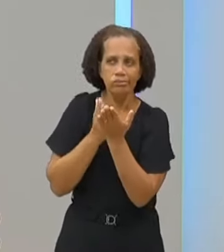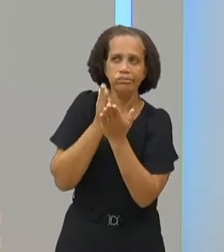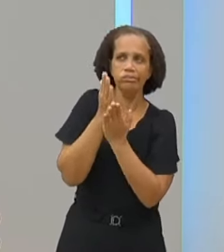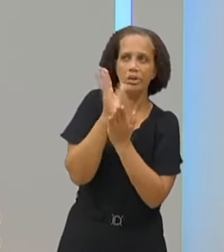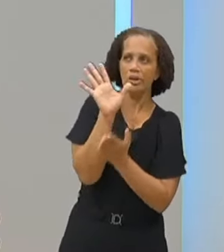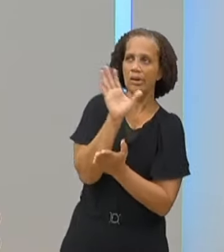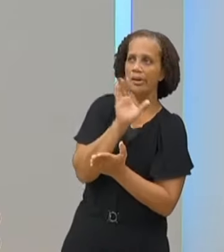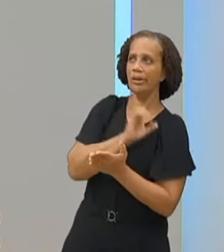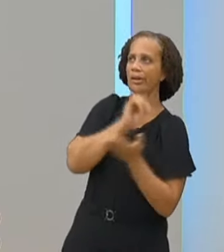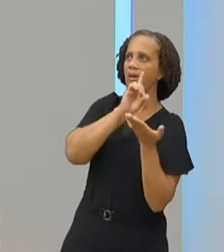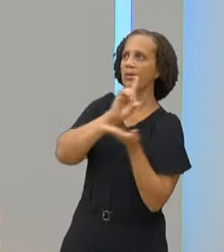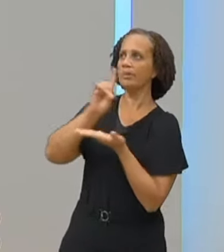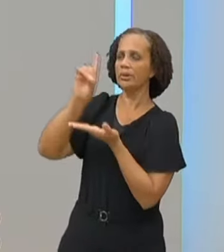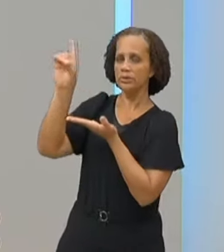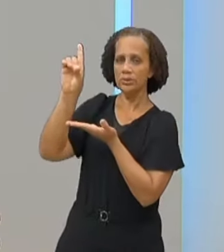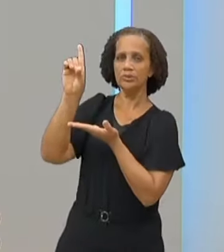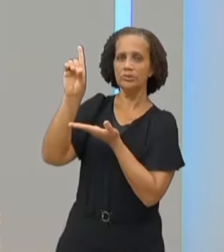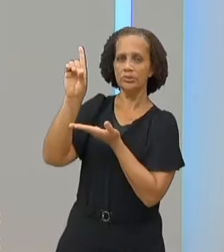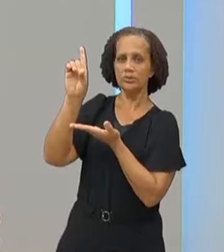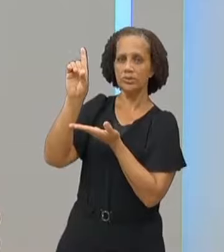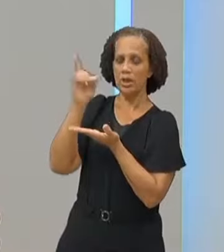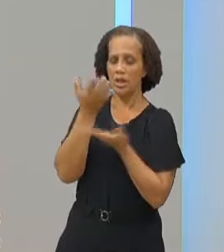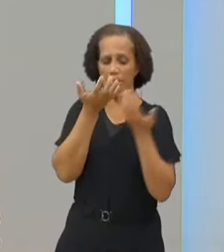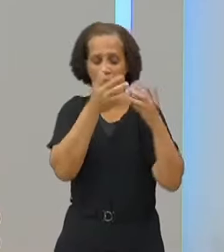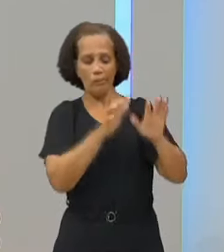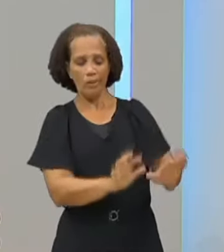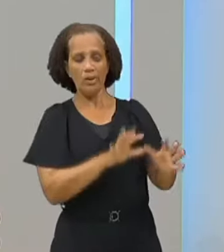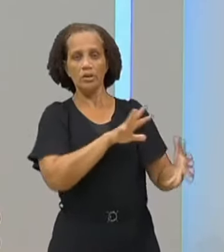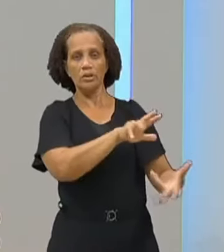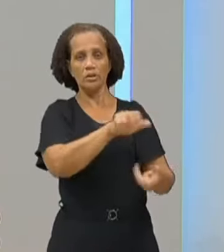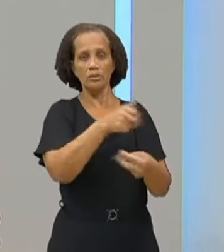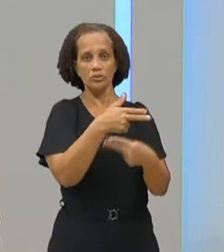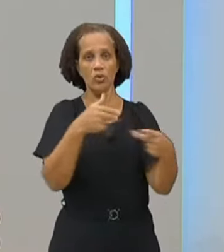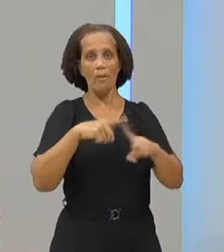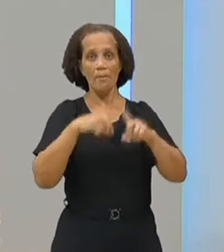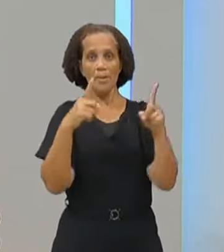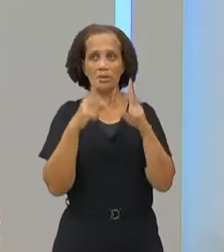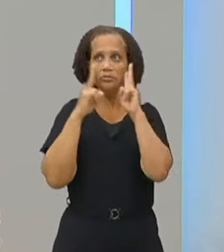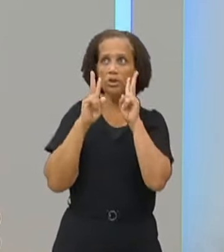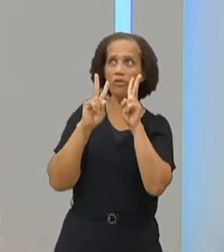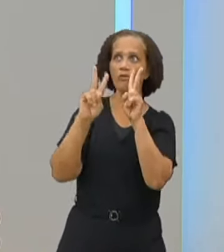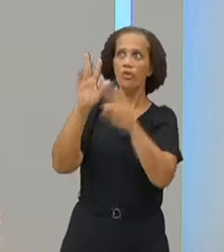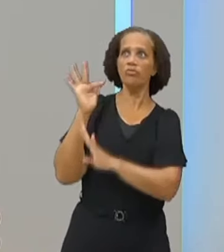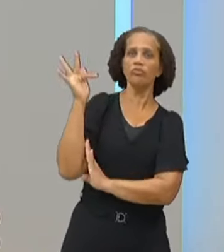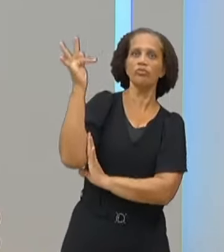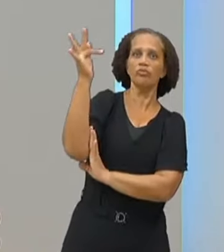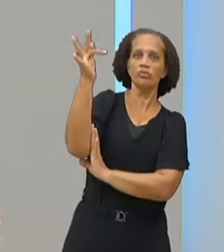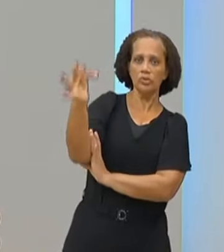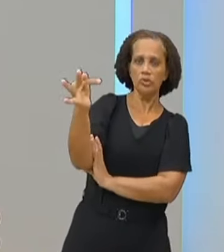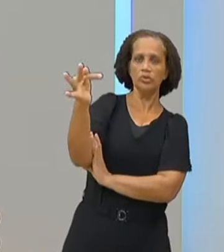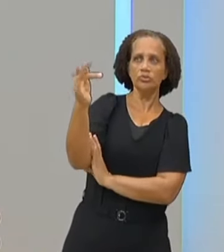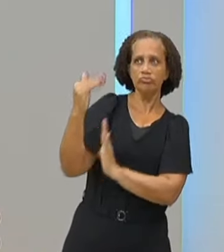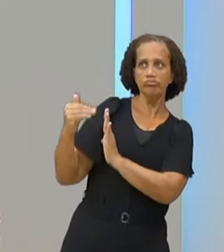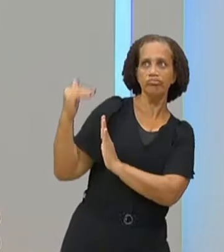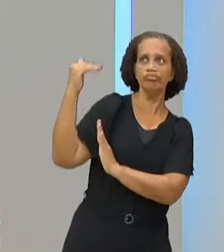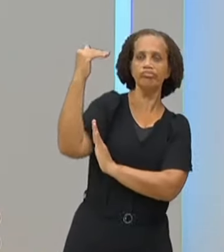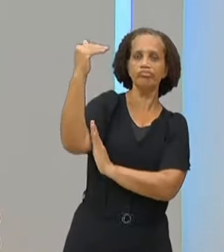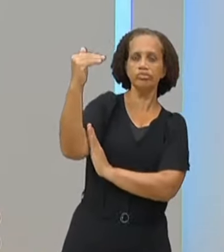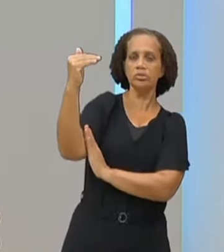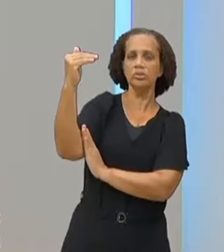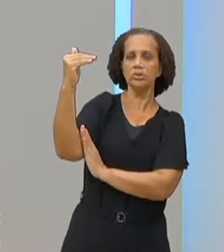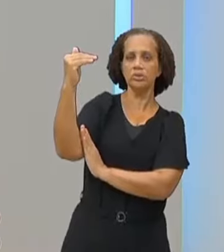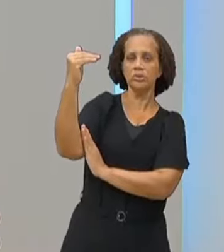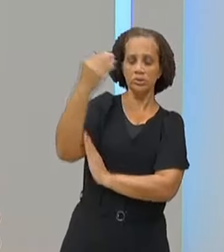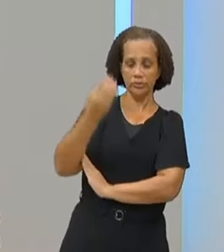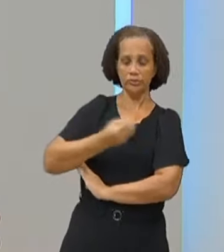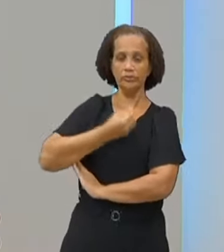se apegam à vida aqui neste mundo, mas vê, aleluia, além desta